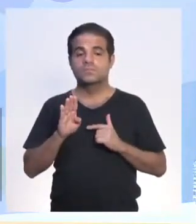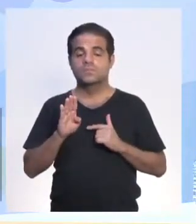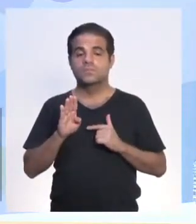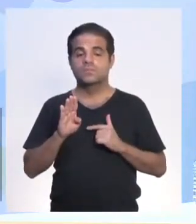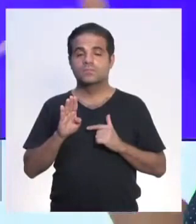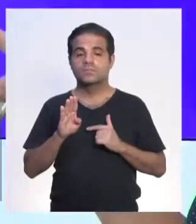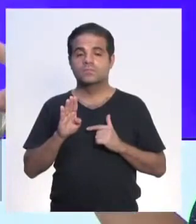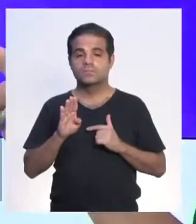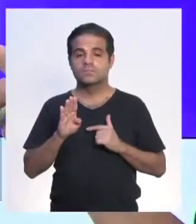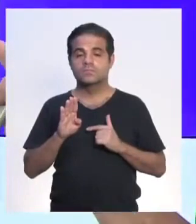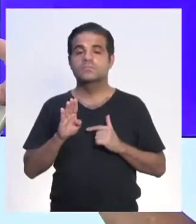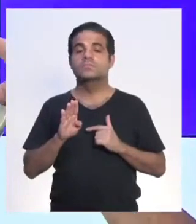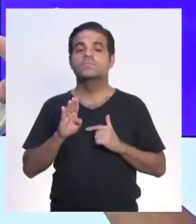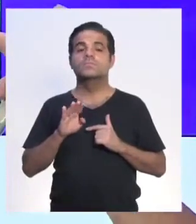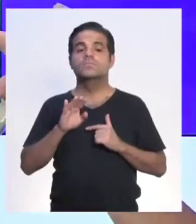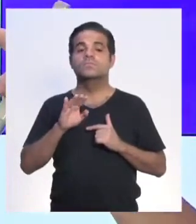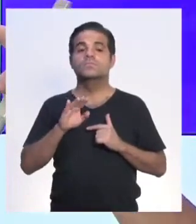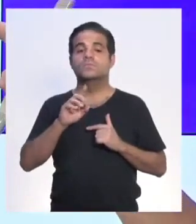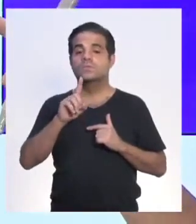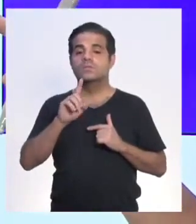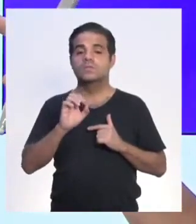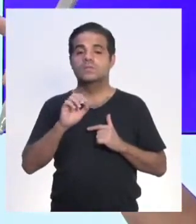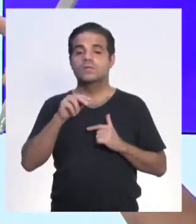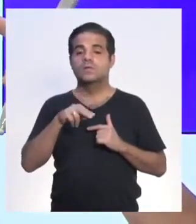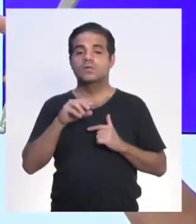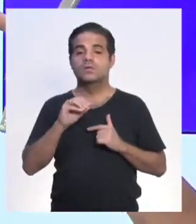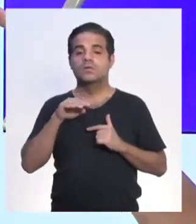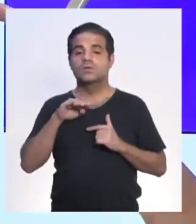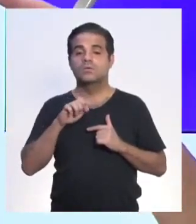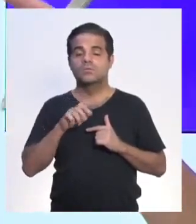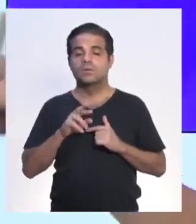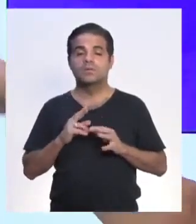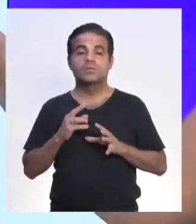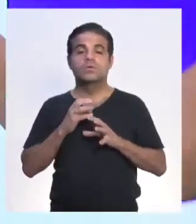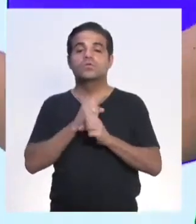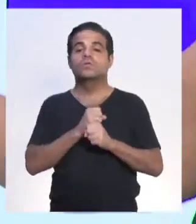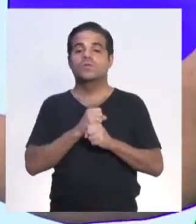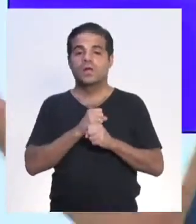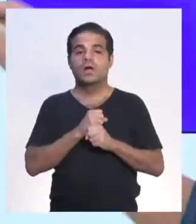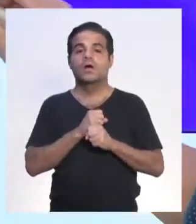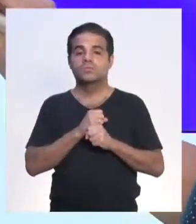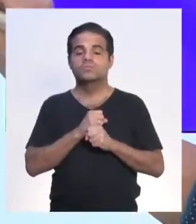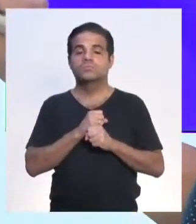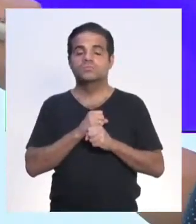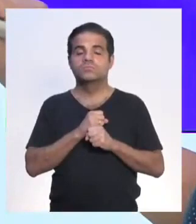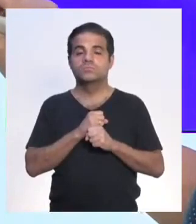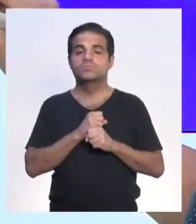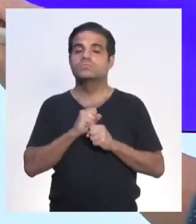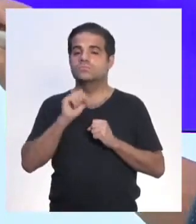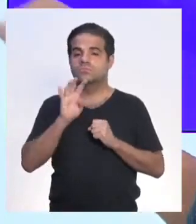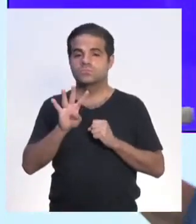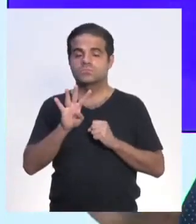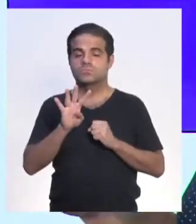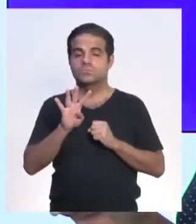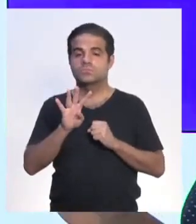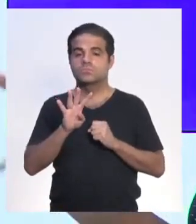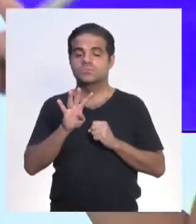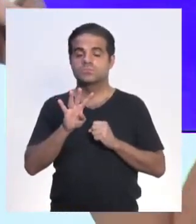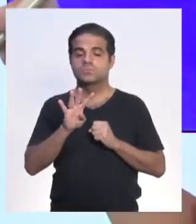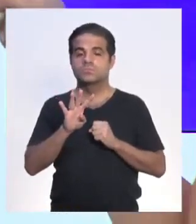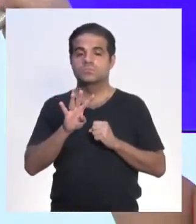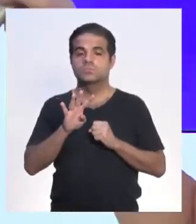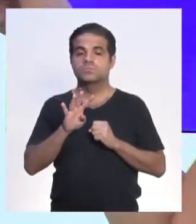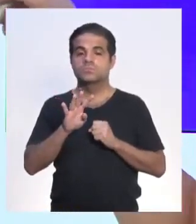B. No denominador, o total de quadradinhos da figura. No total, 4.